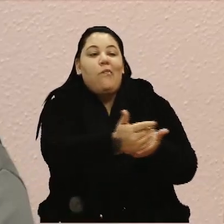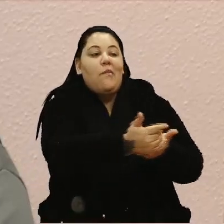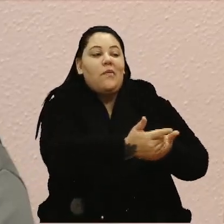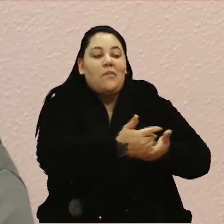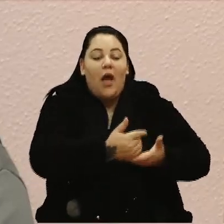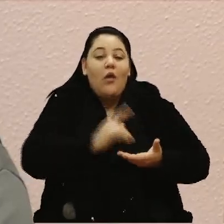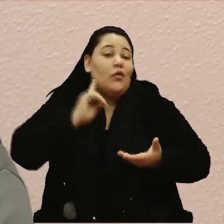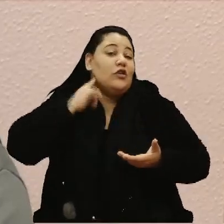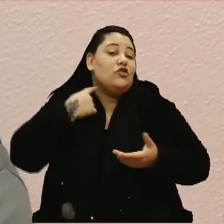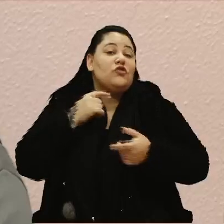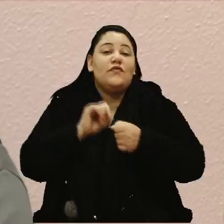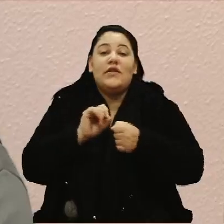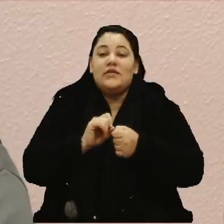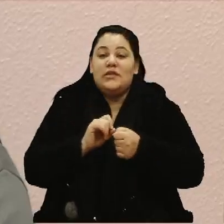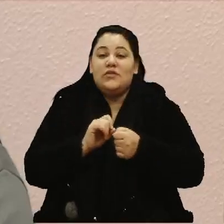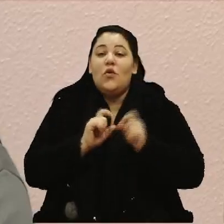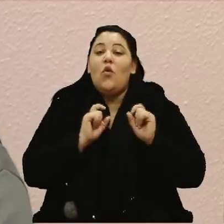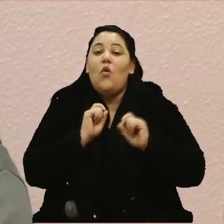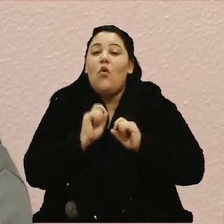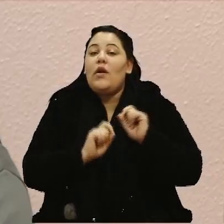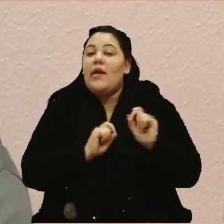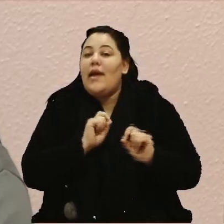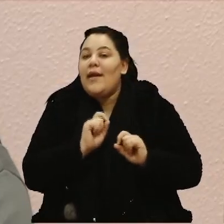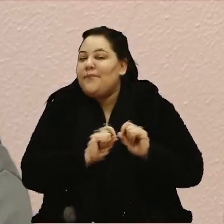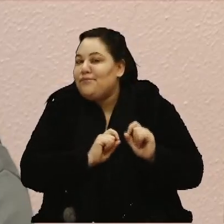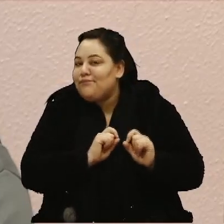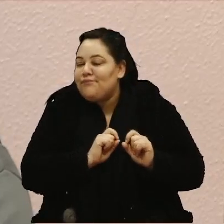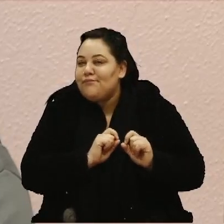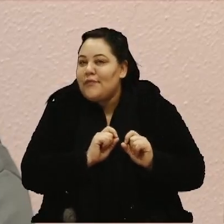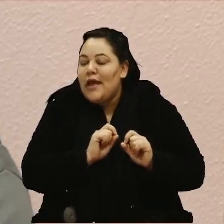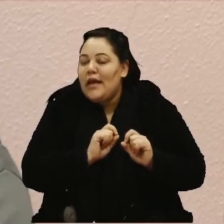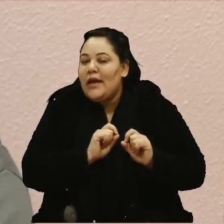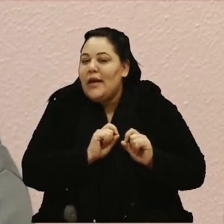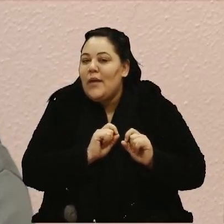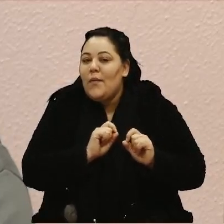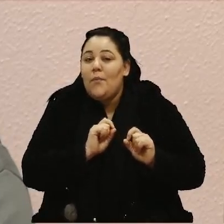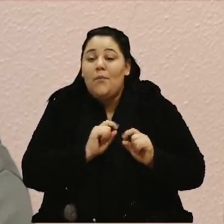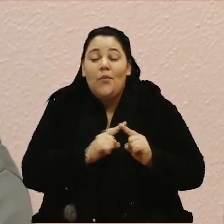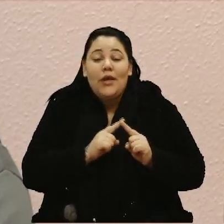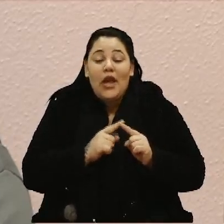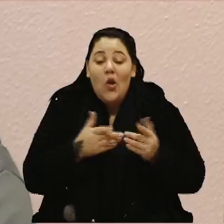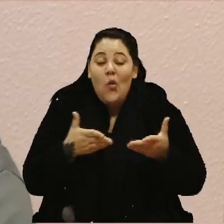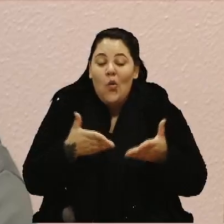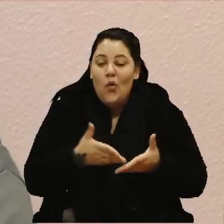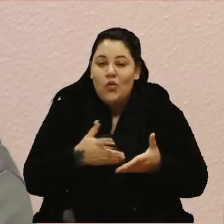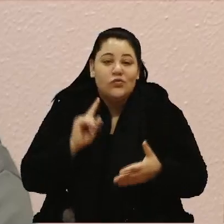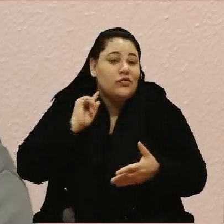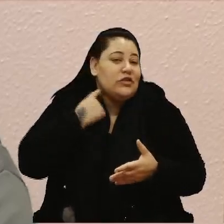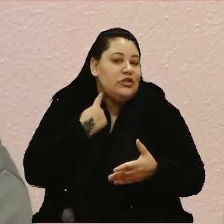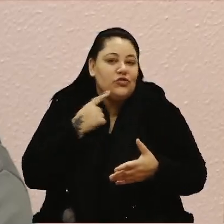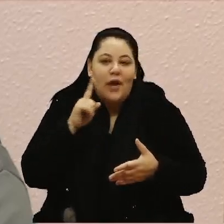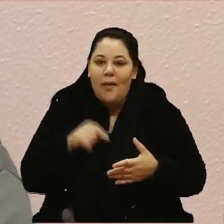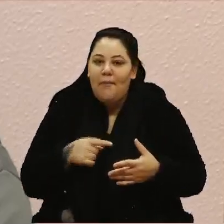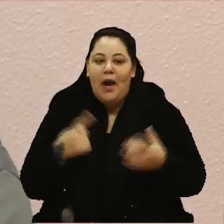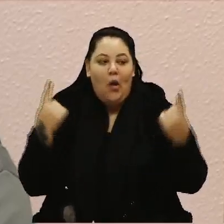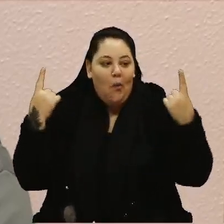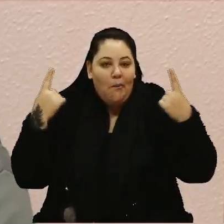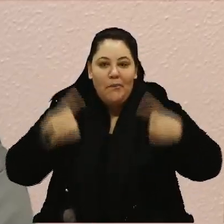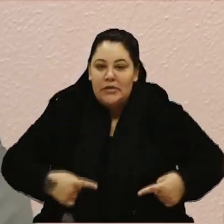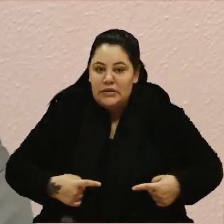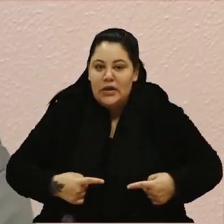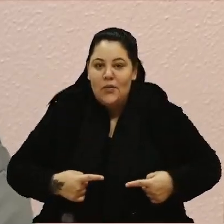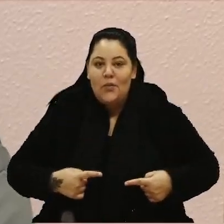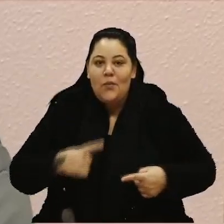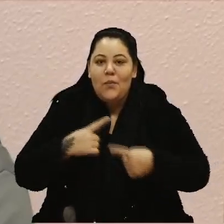que essa história toda ela não seja facilitada para quem quer, porque hoje o lixo é uma disputa pelo lixo, porque o lixo representa